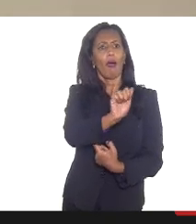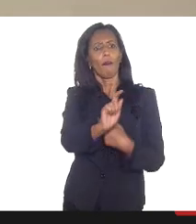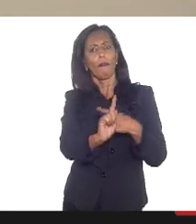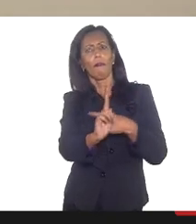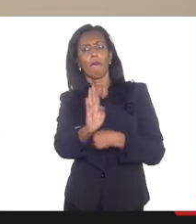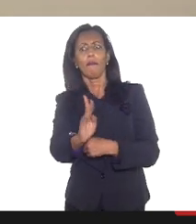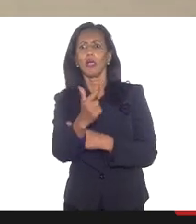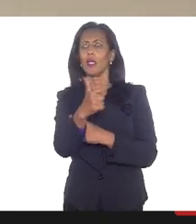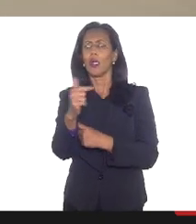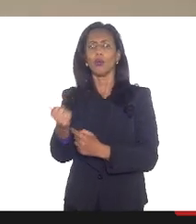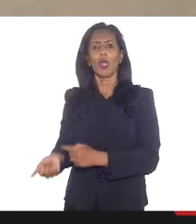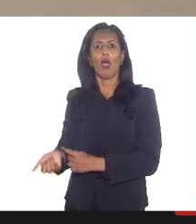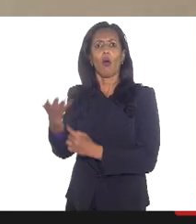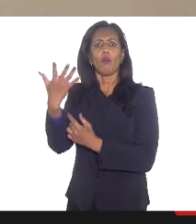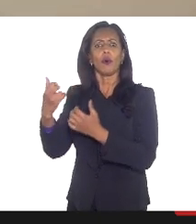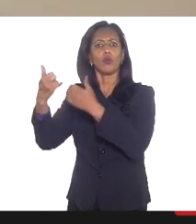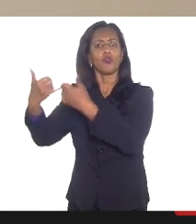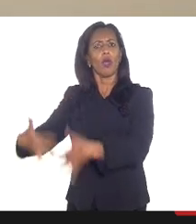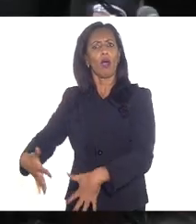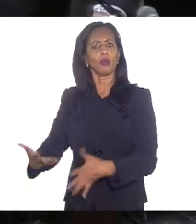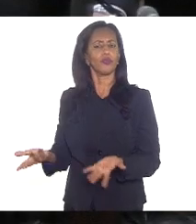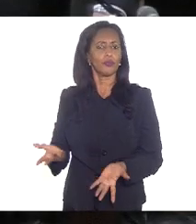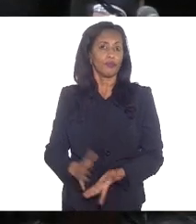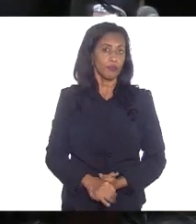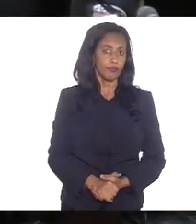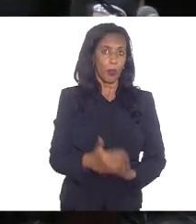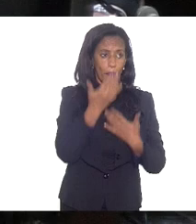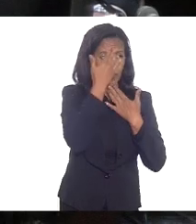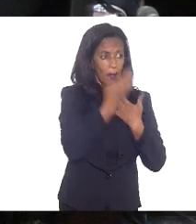haver aumento de despesa. Obrigado, presidente.